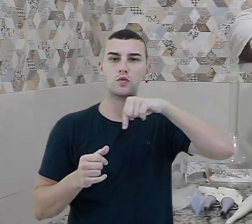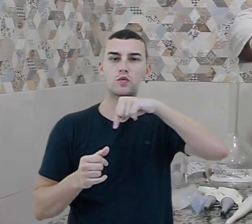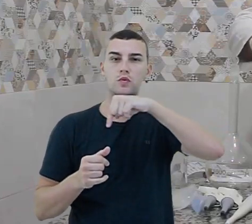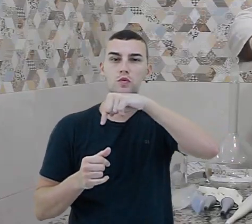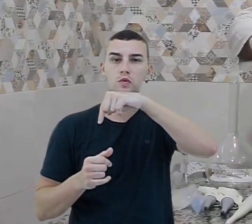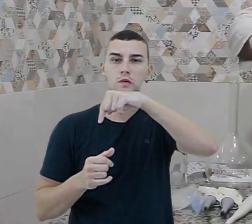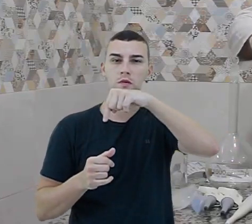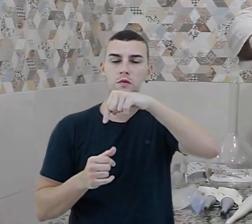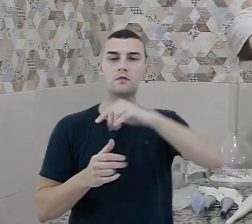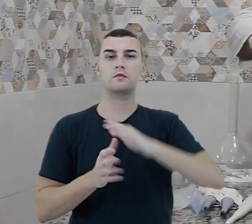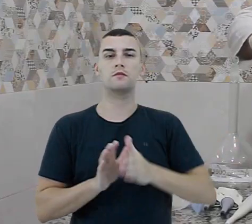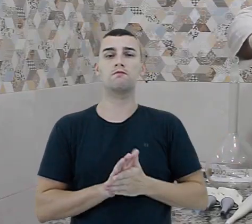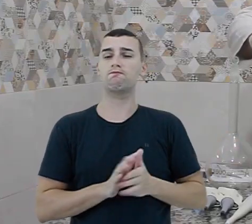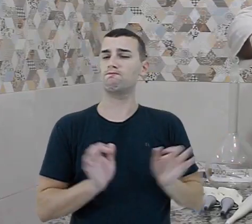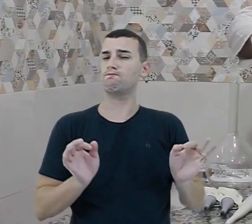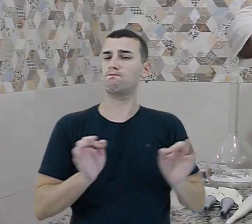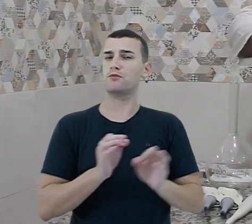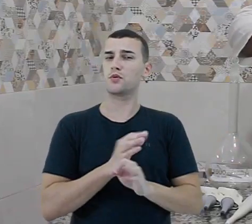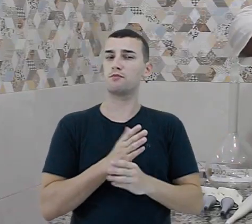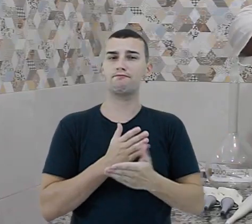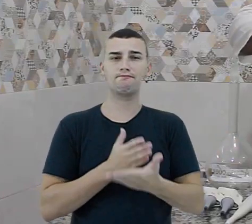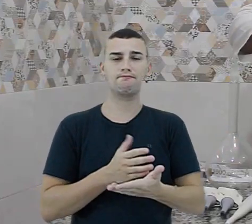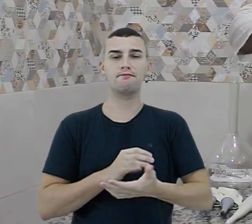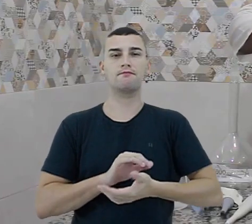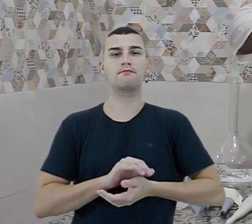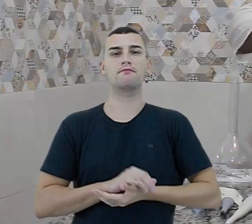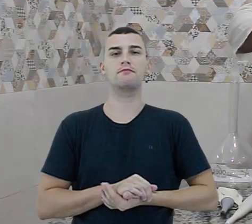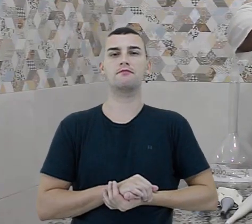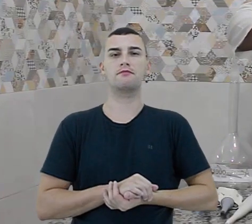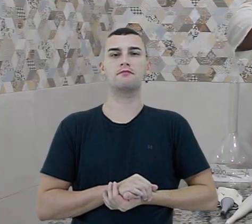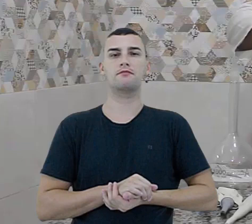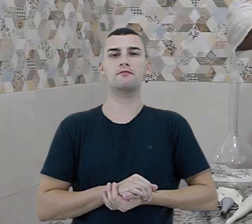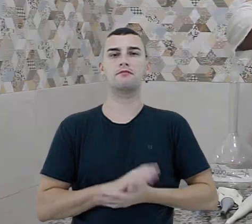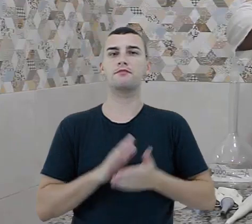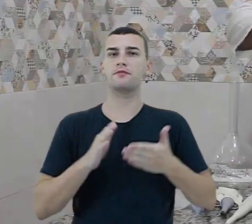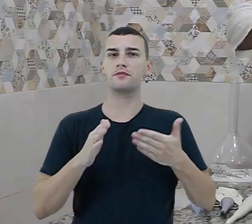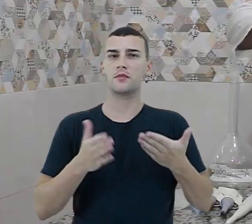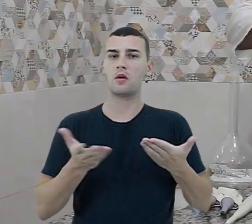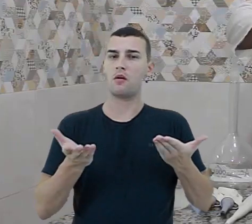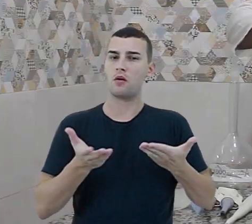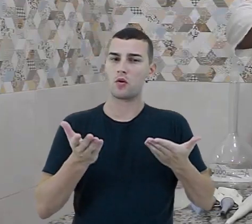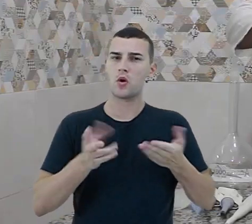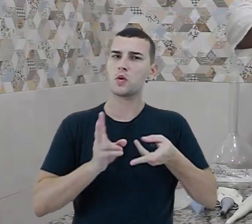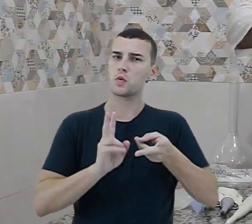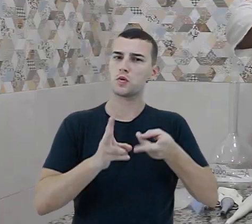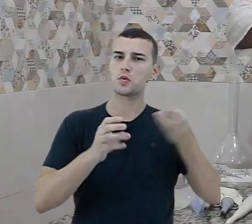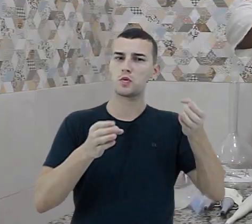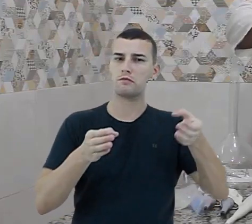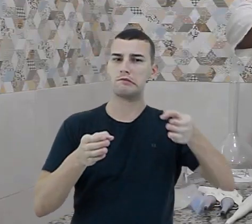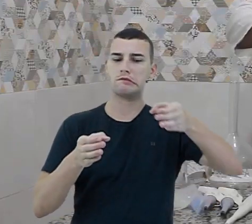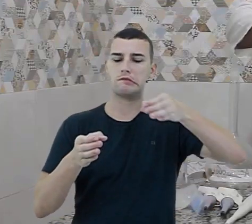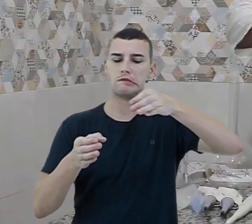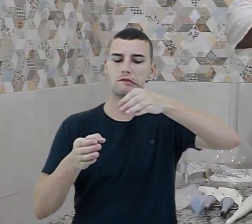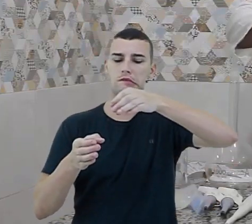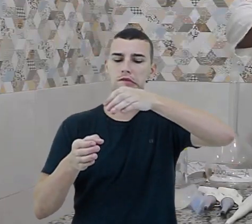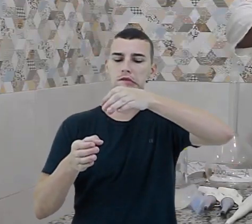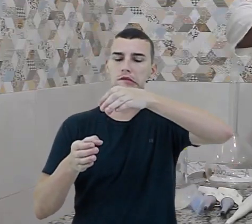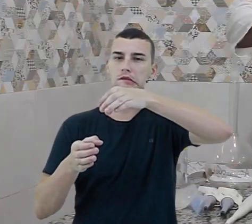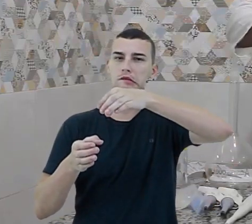lavando esse funil. Pronto. Agora, vou